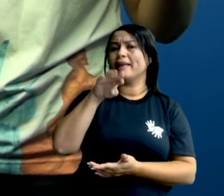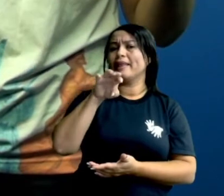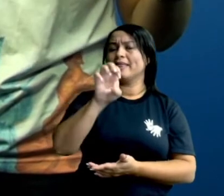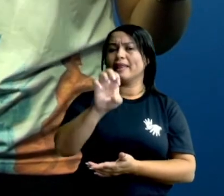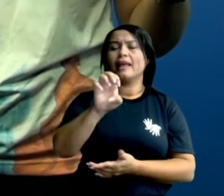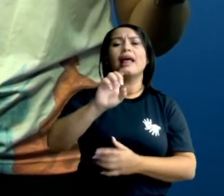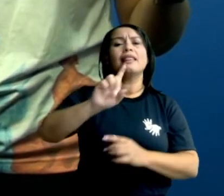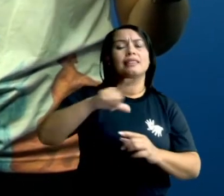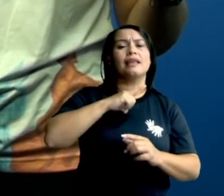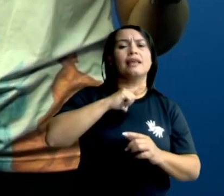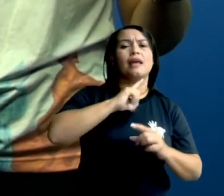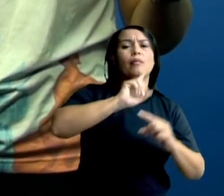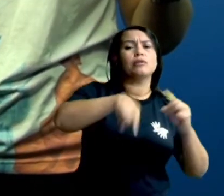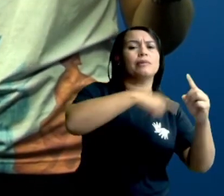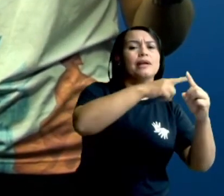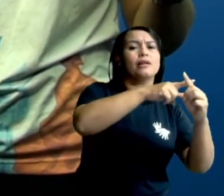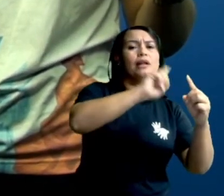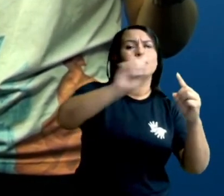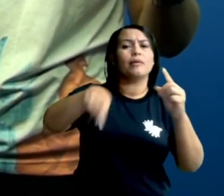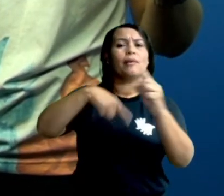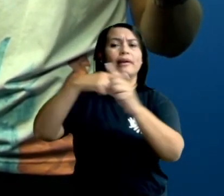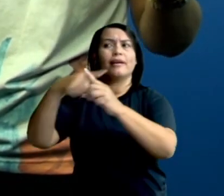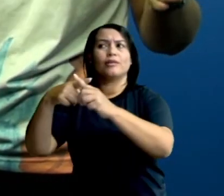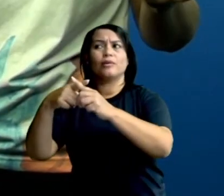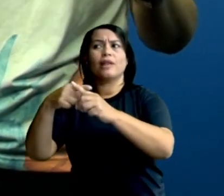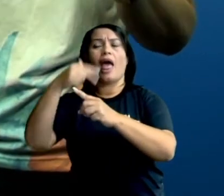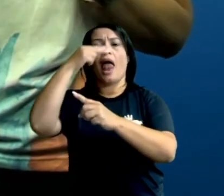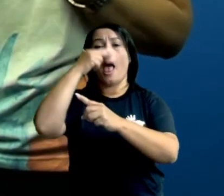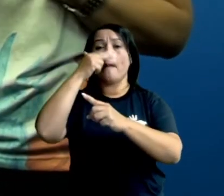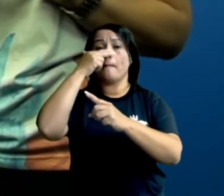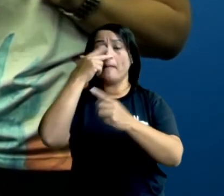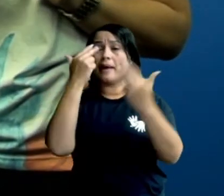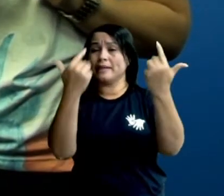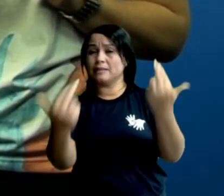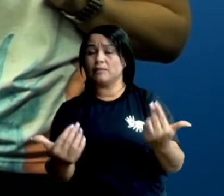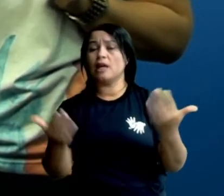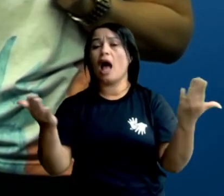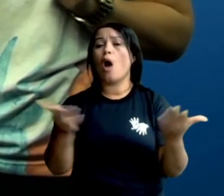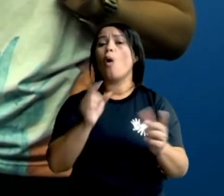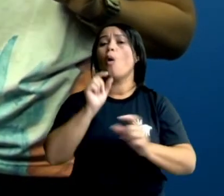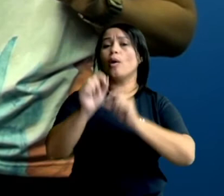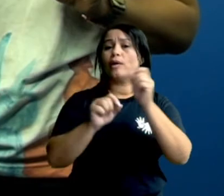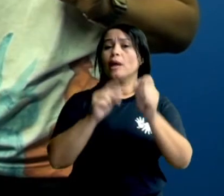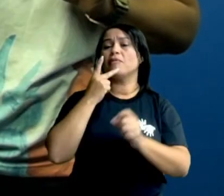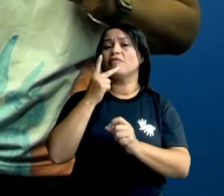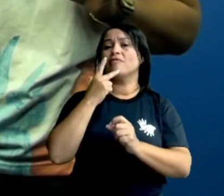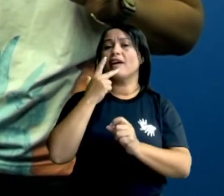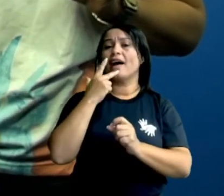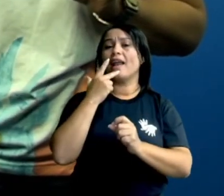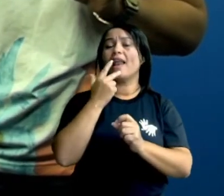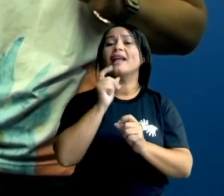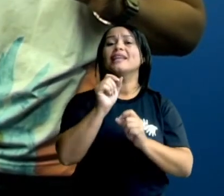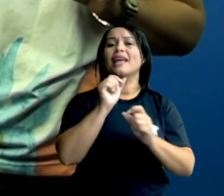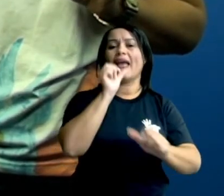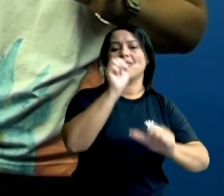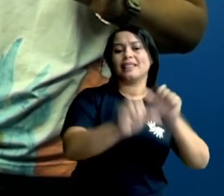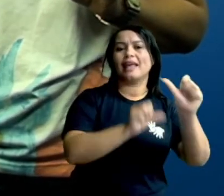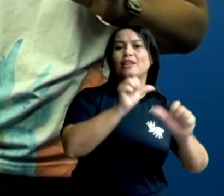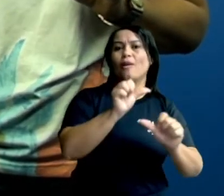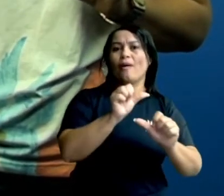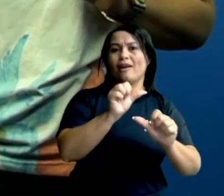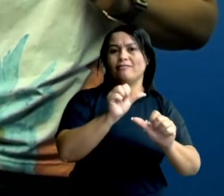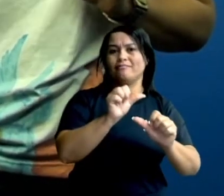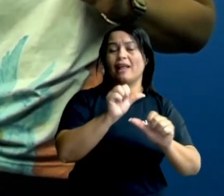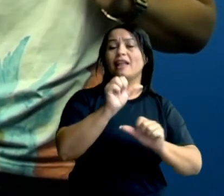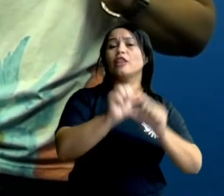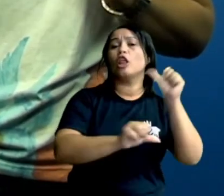também, multiplicava do outro, não é isso? A mesma proporção. Só que agora nós estamos falando de inversamente